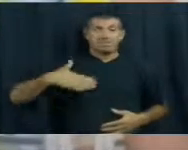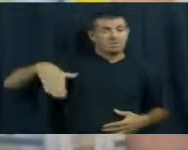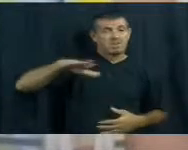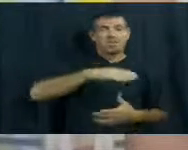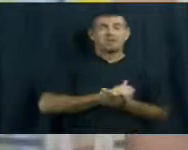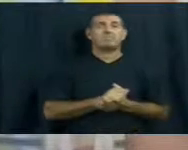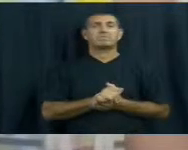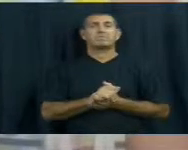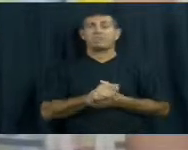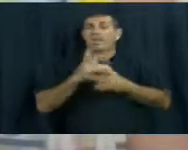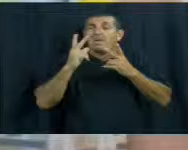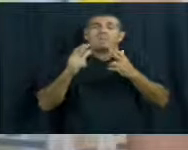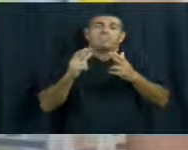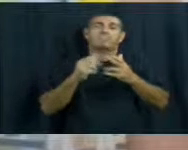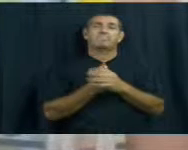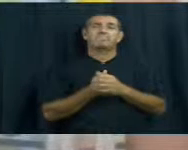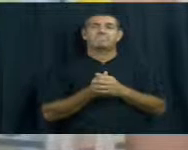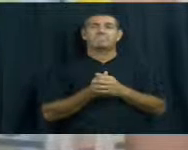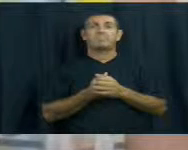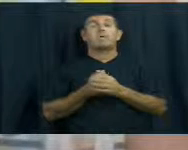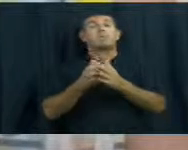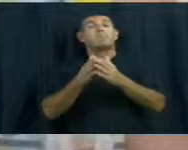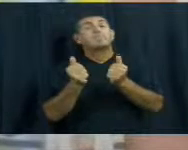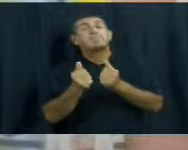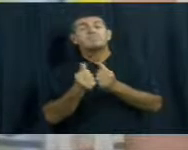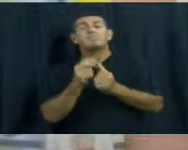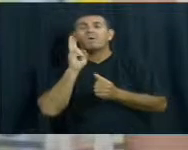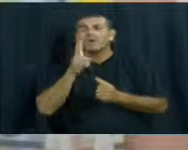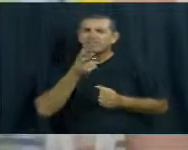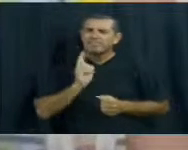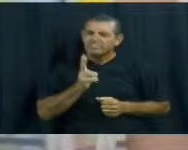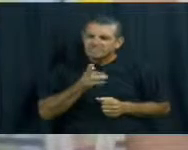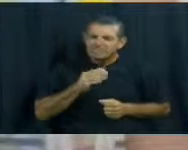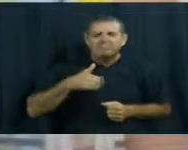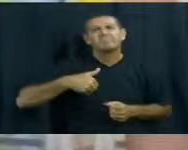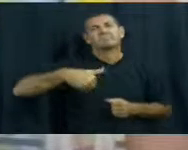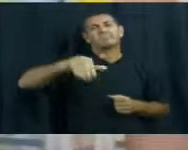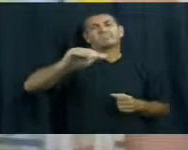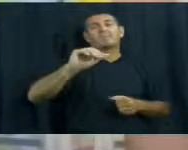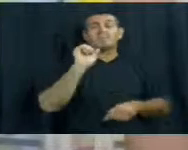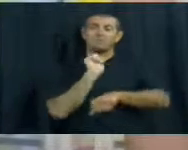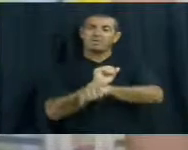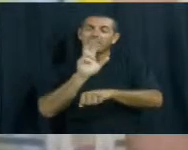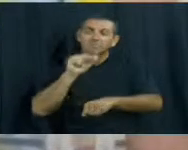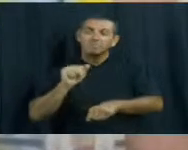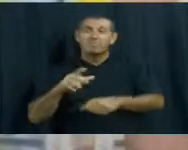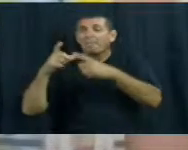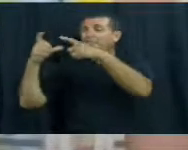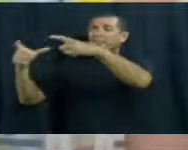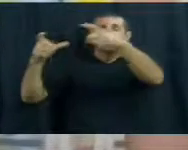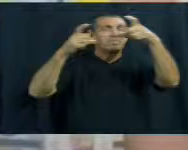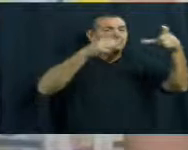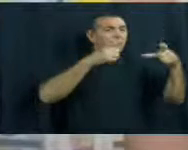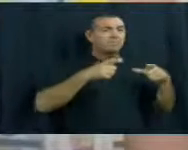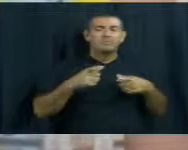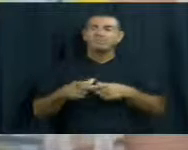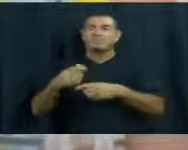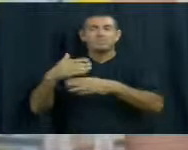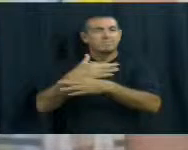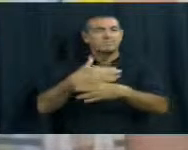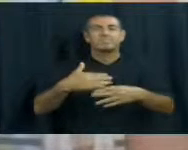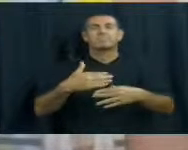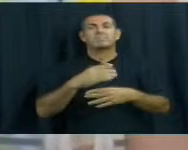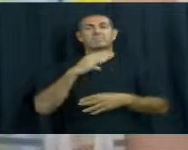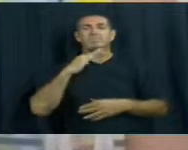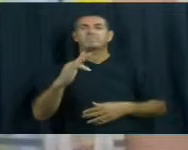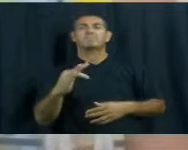né? Então, mais uma vez, nós pedimos que esse olhar continue sendo levado a outros âmbitos da nossa cidade